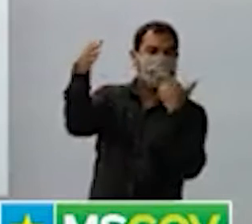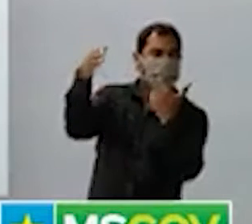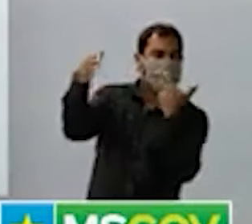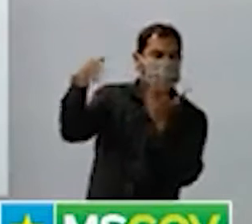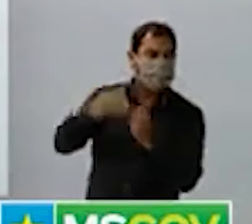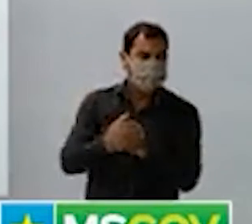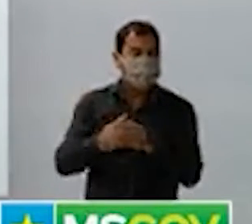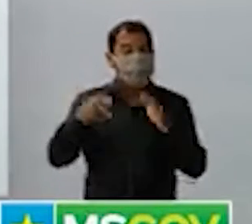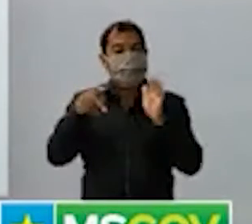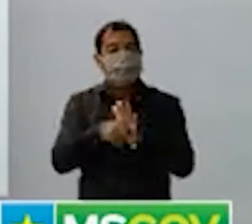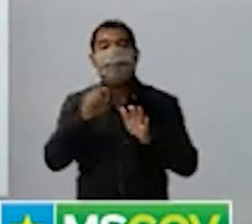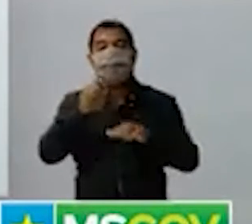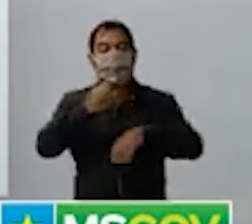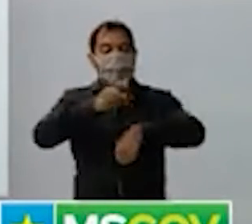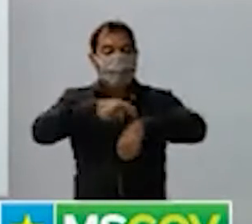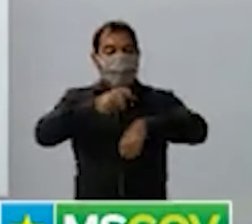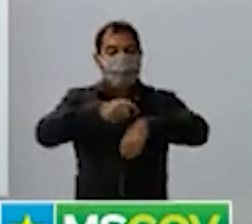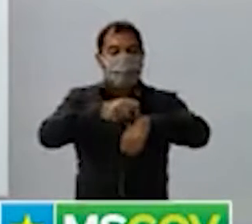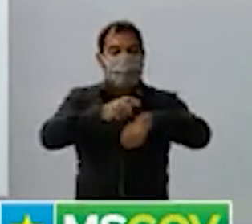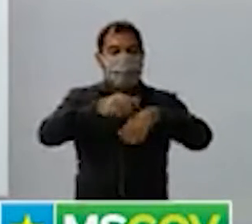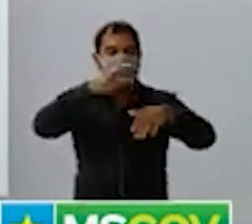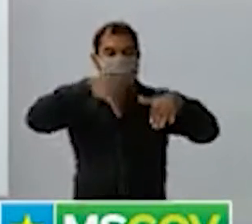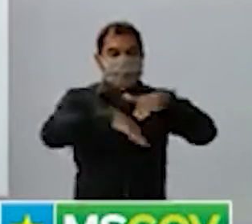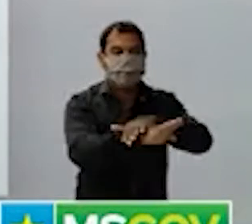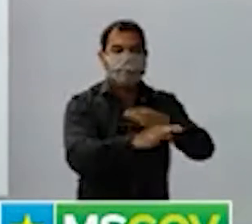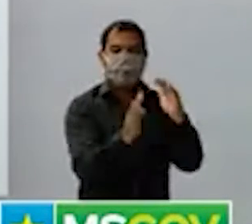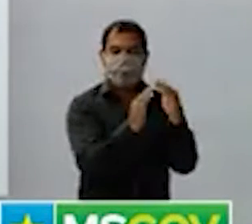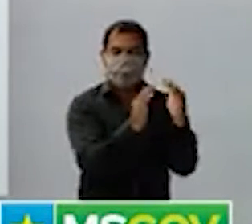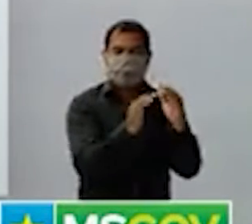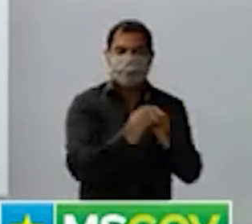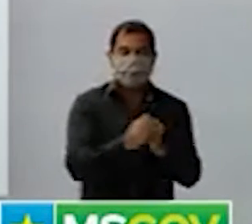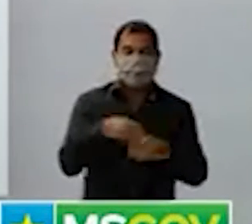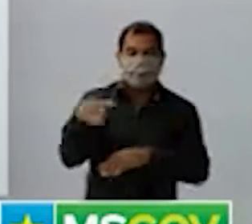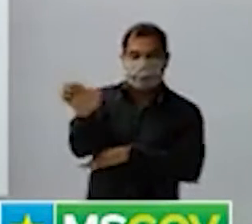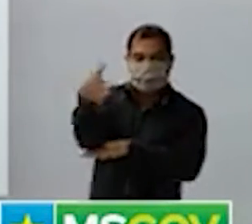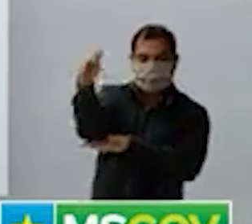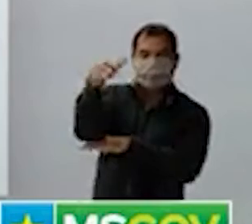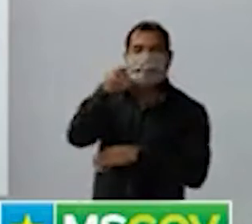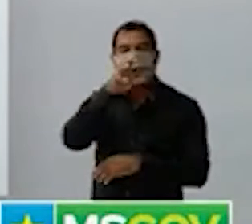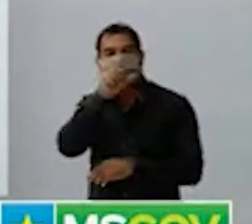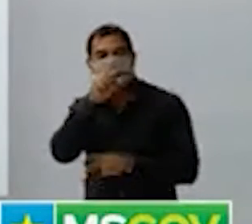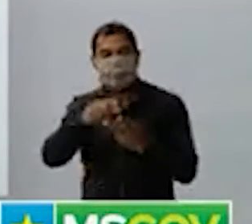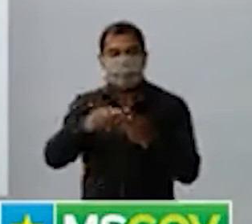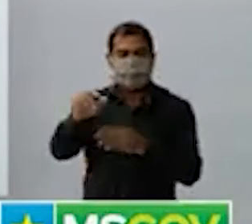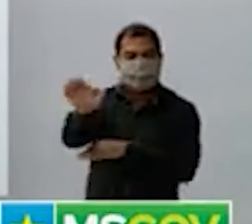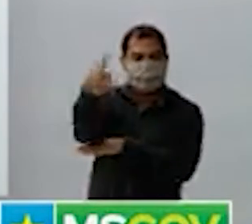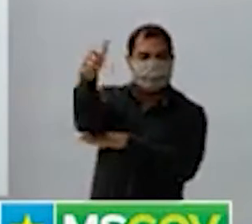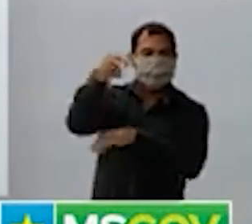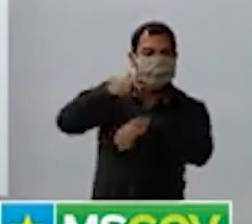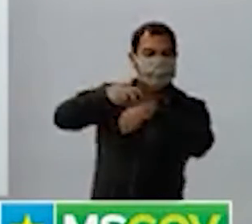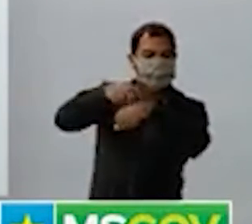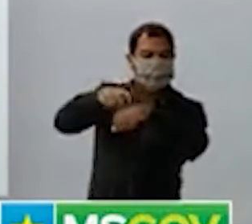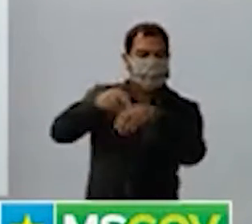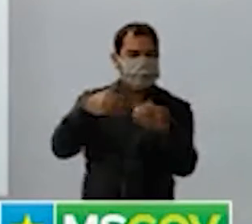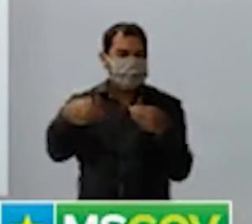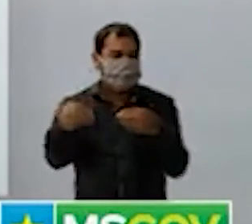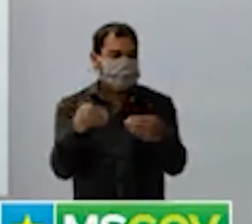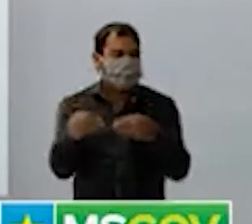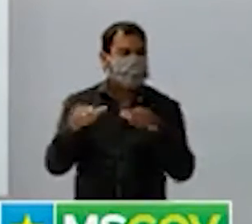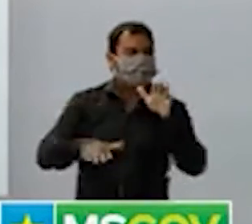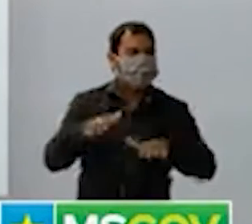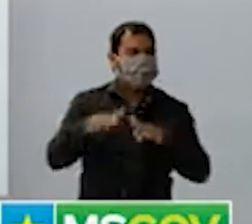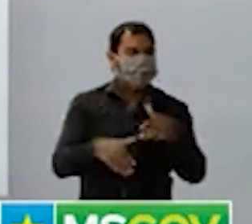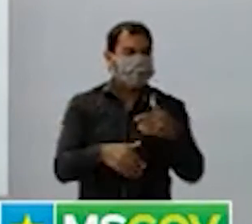para um toque de recolher para quem tá na bandeira laranja Bandeira verde mais flexível Oi Maria das